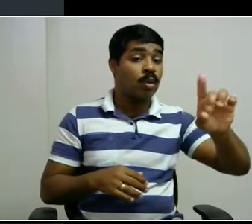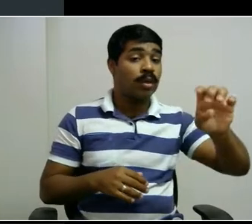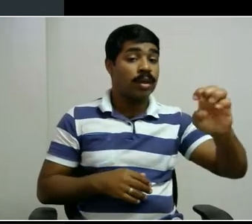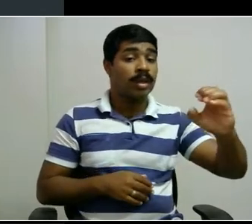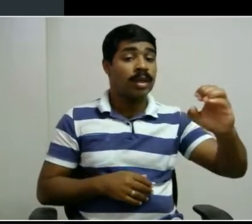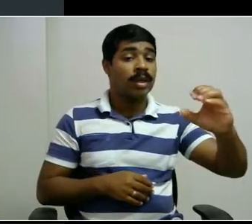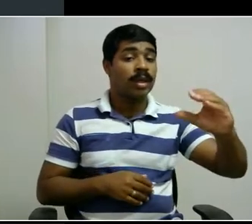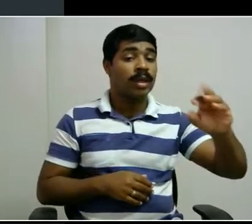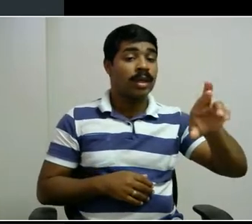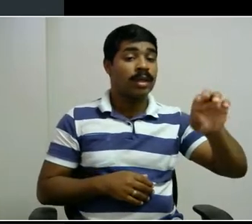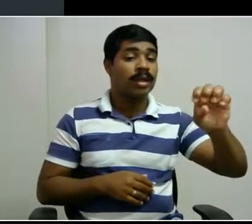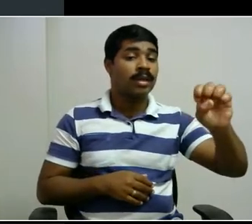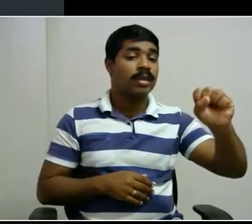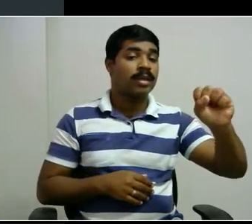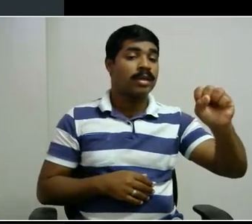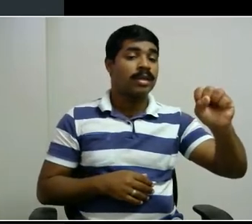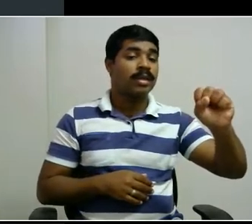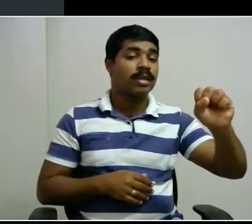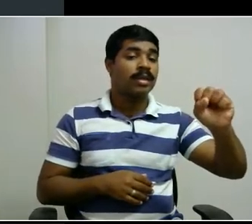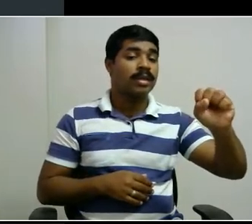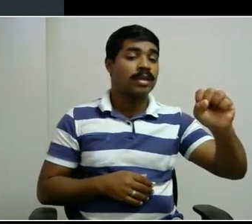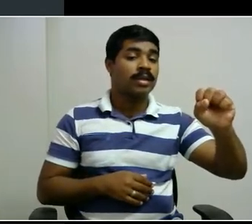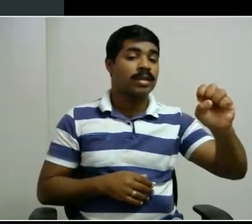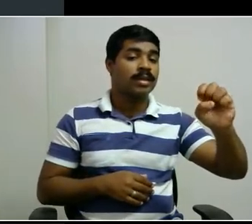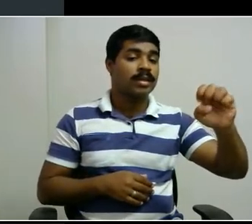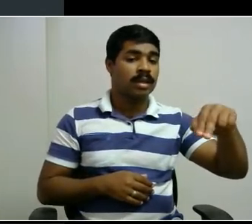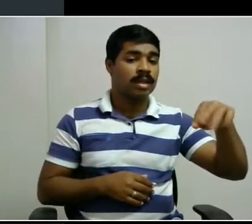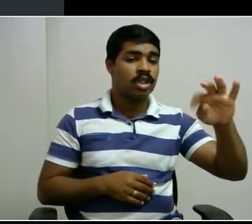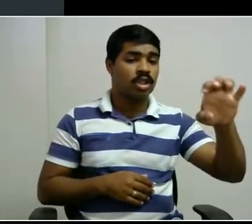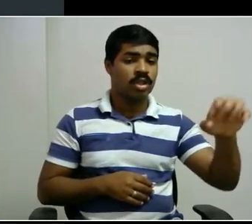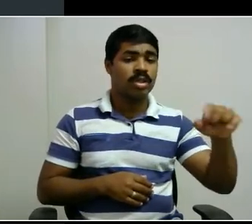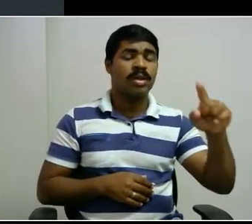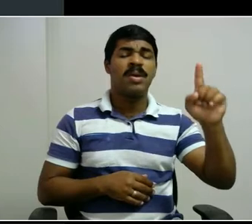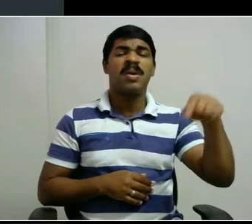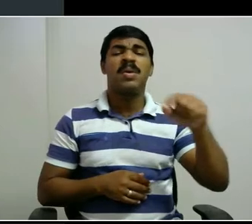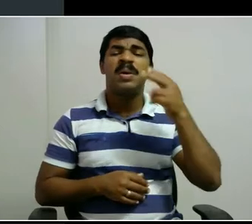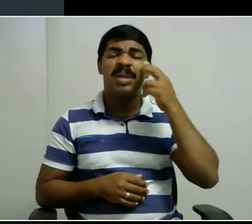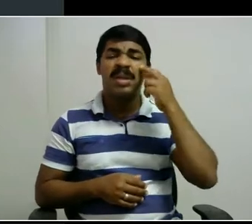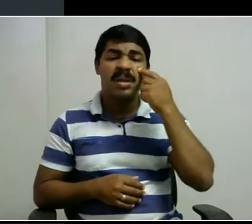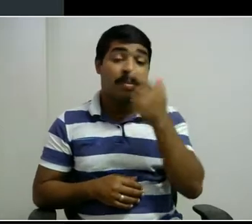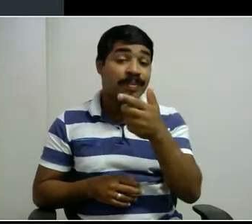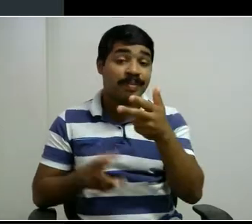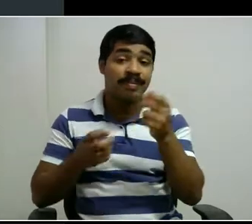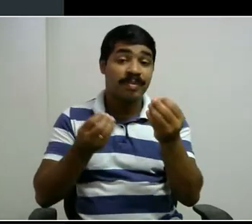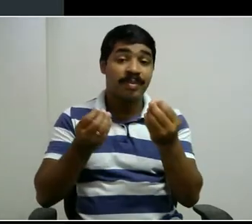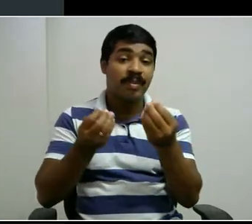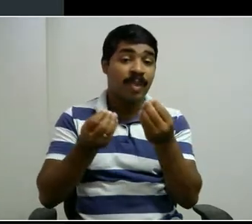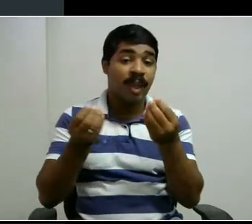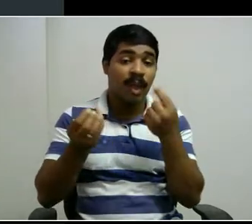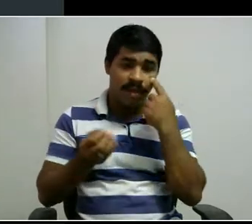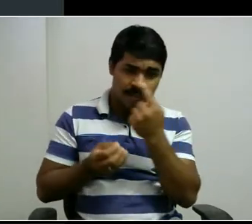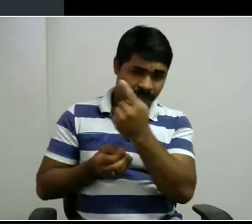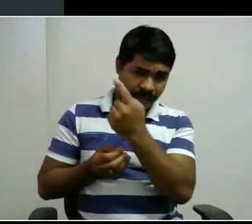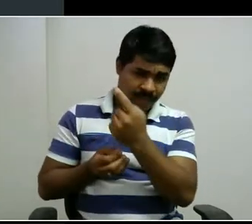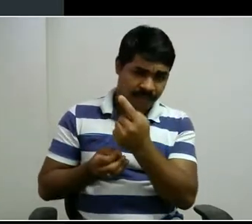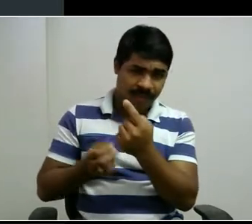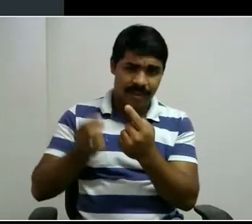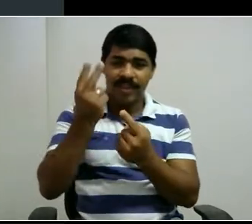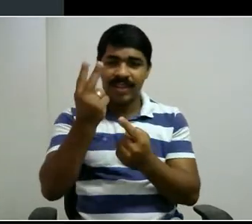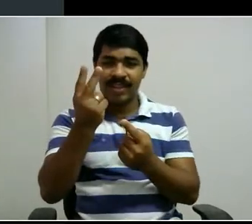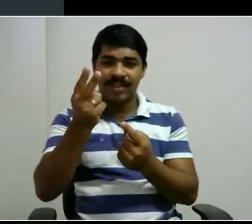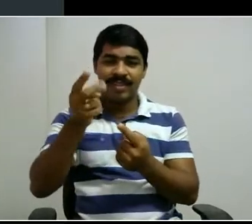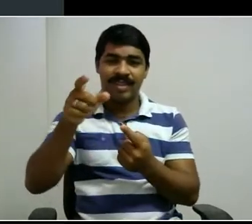2x menos 5, ela é crescente. Por quê? Porque o meu valor do a é 2. E 2 é um